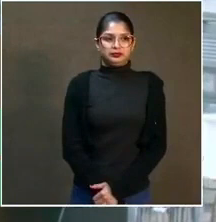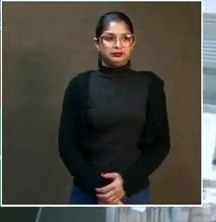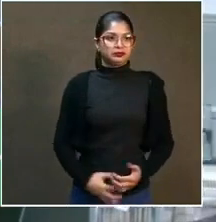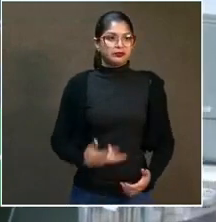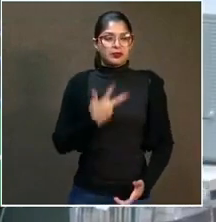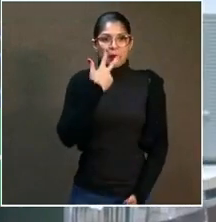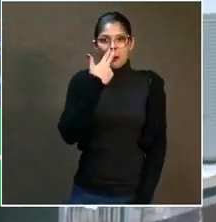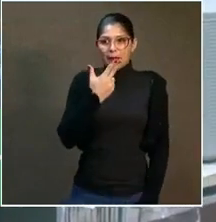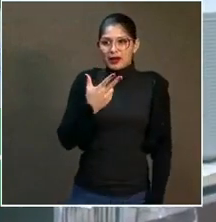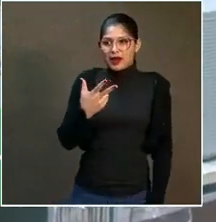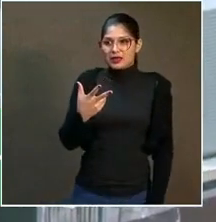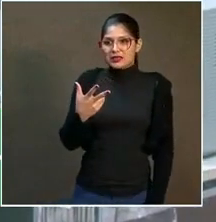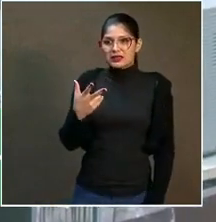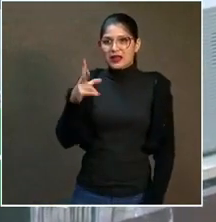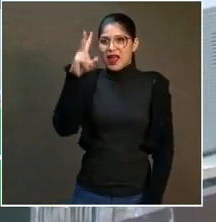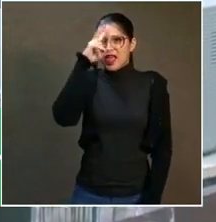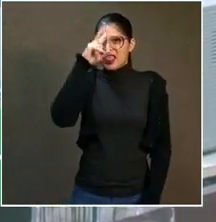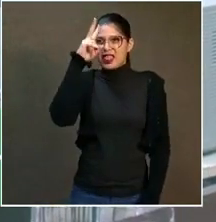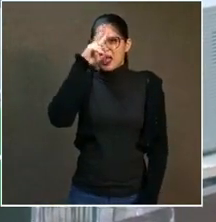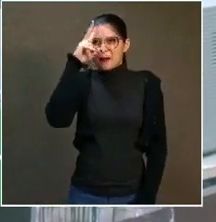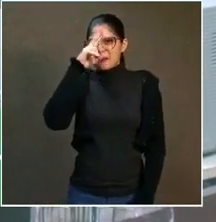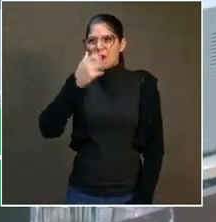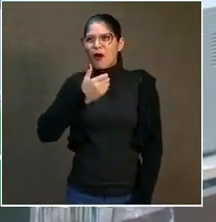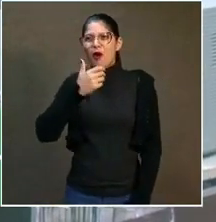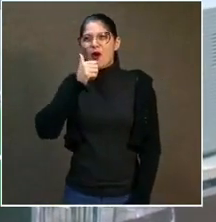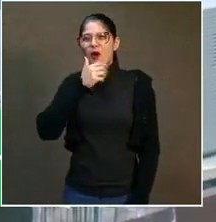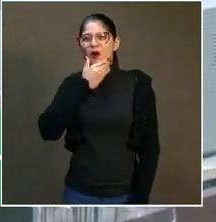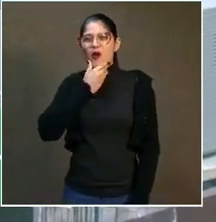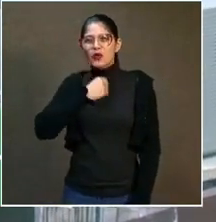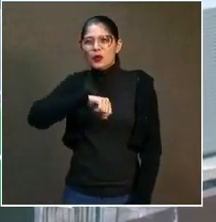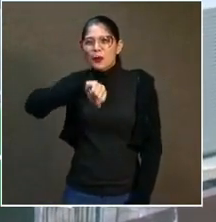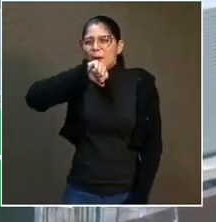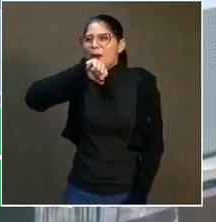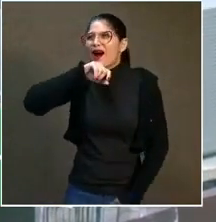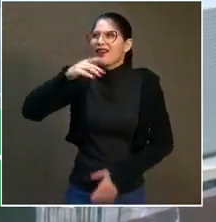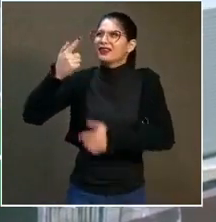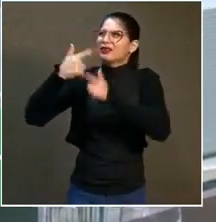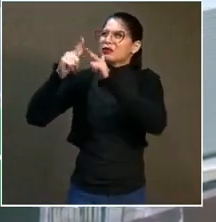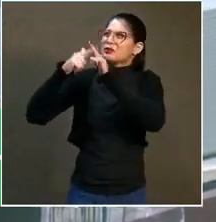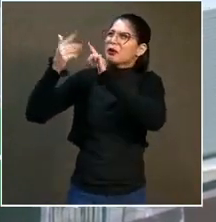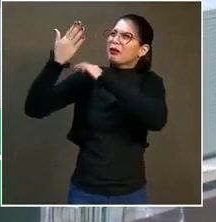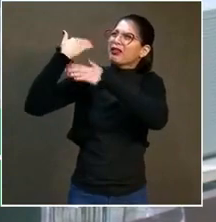Mexeu com a memória do pai. Naquele momento.